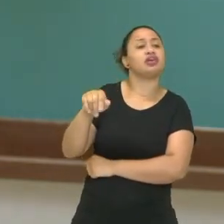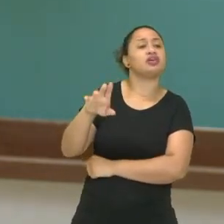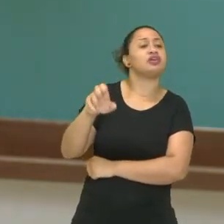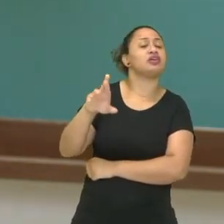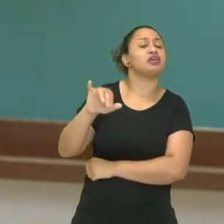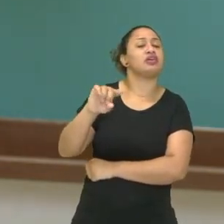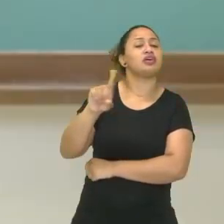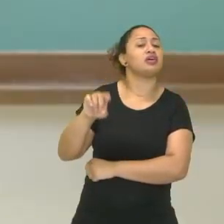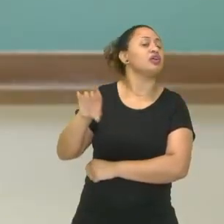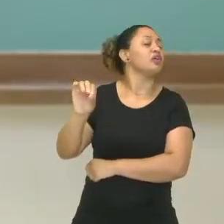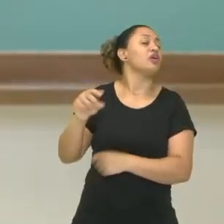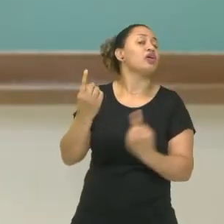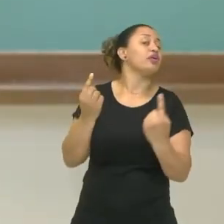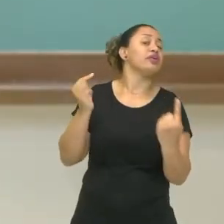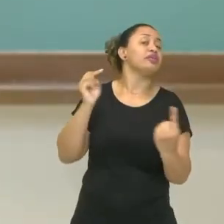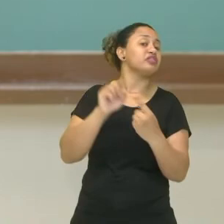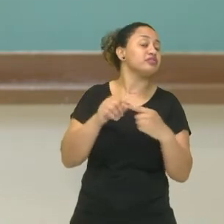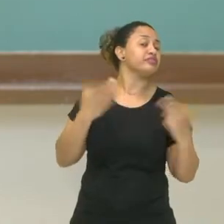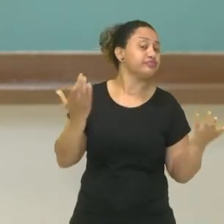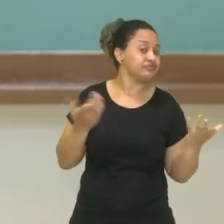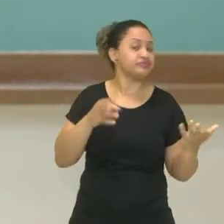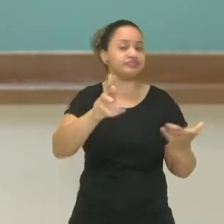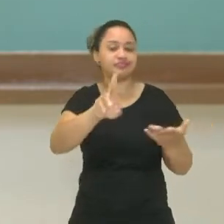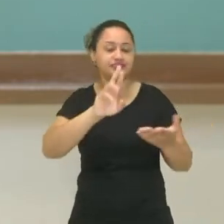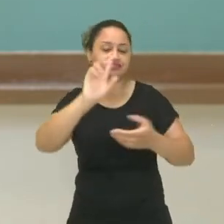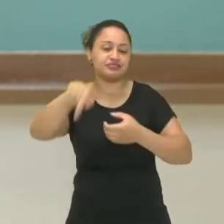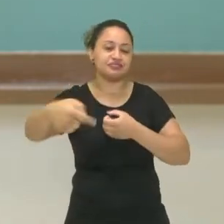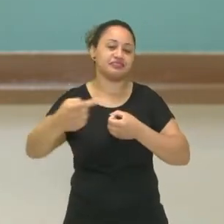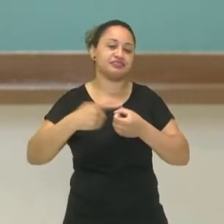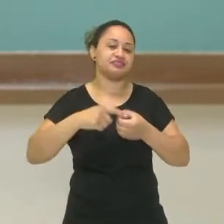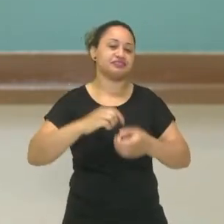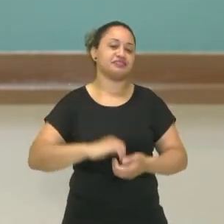Queiroz? Faz aí, que eu te aguardo aqui.